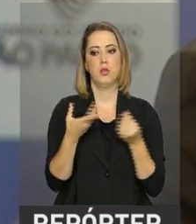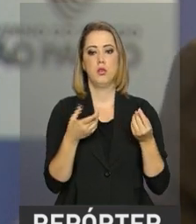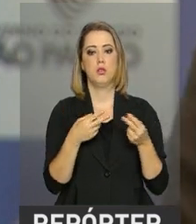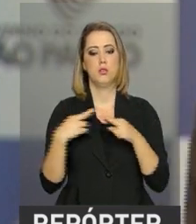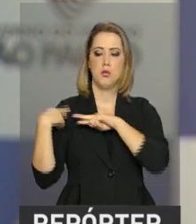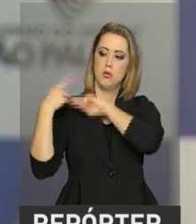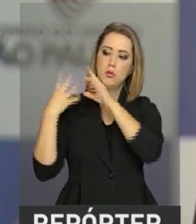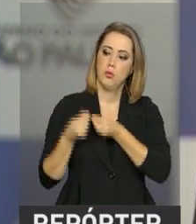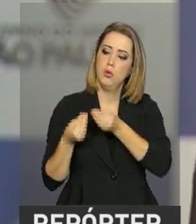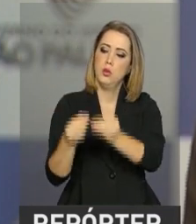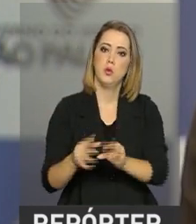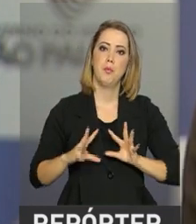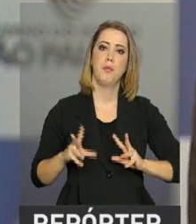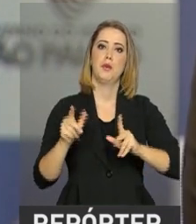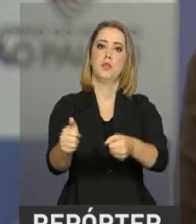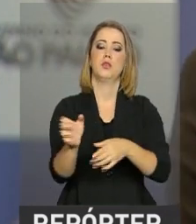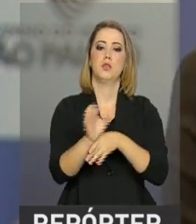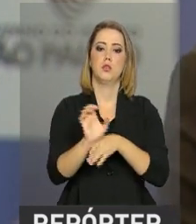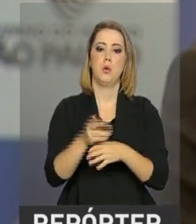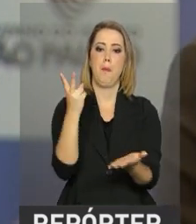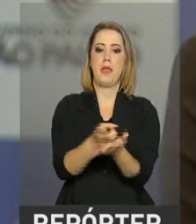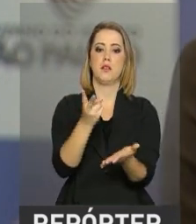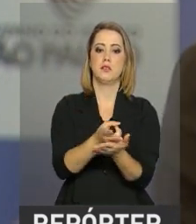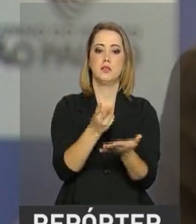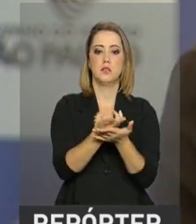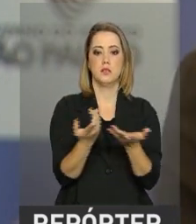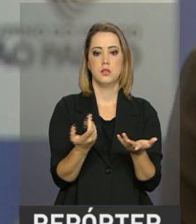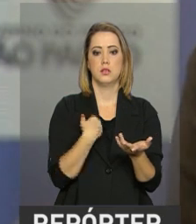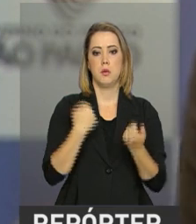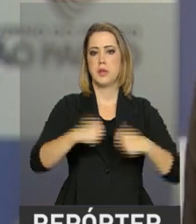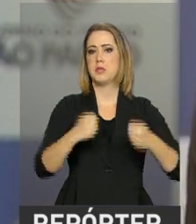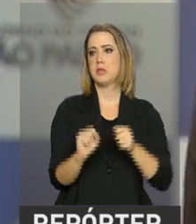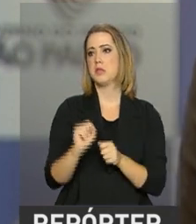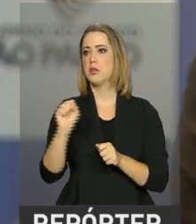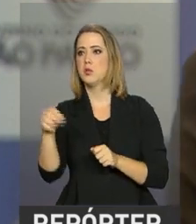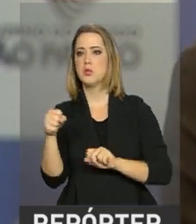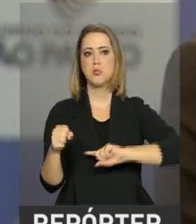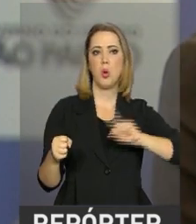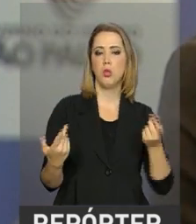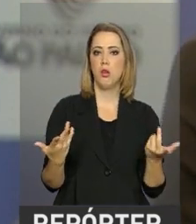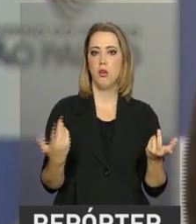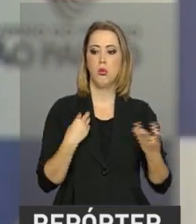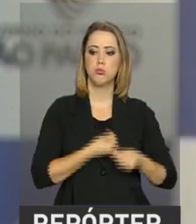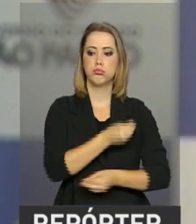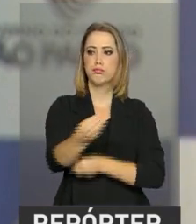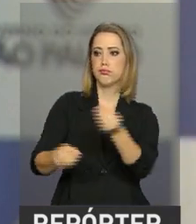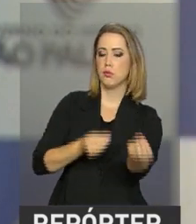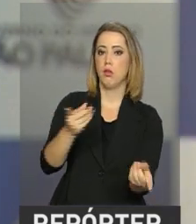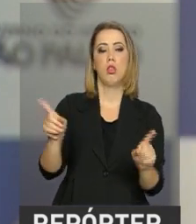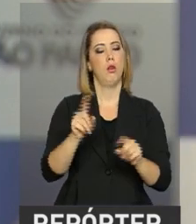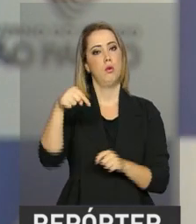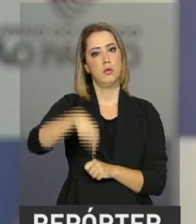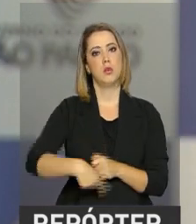é o para todos os estados o mesmo legal é precisando ou não é nós em relação a todos os estados e aqui em